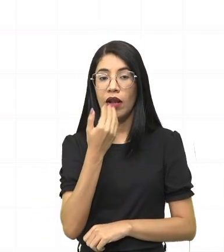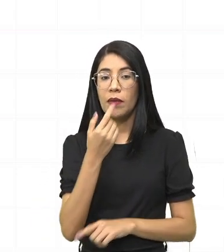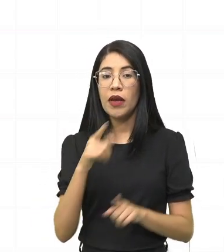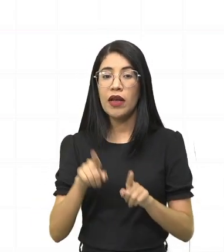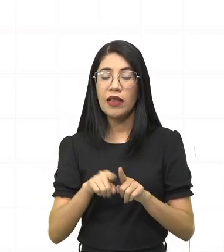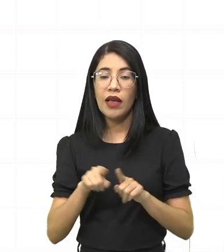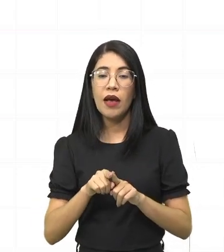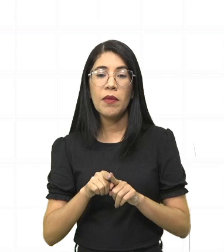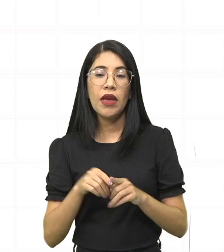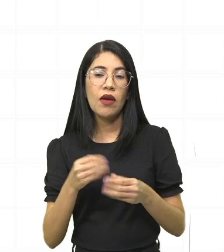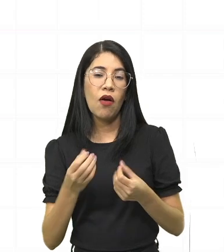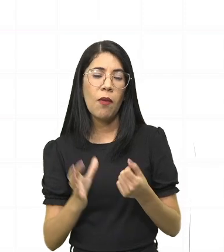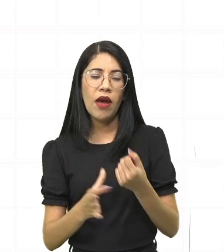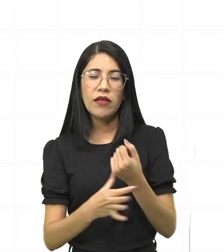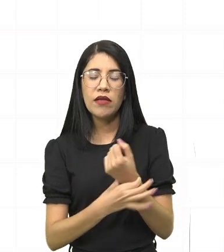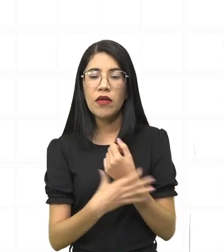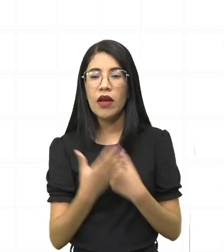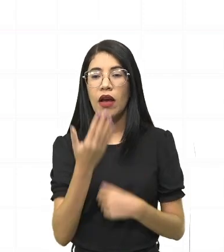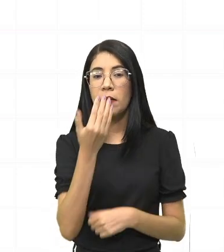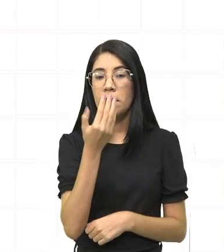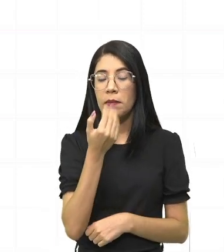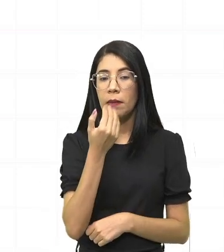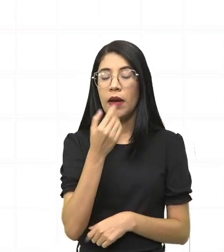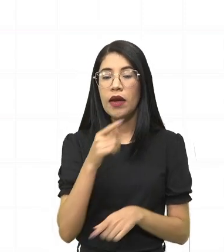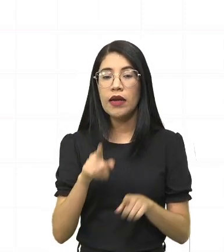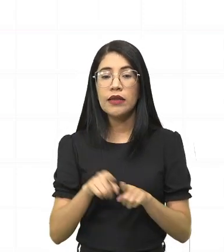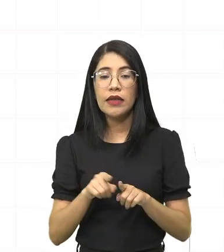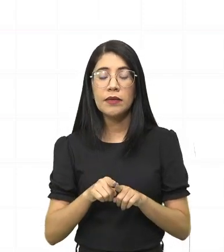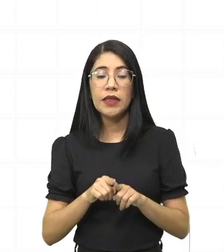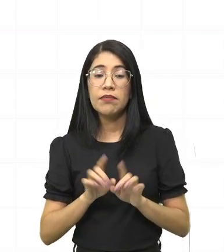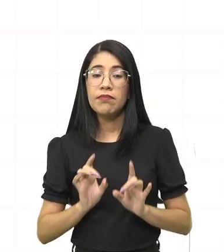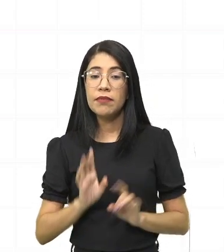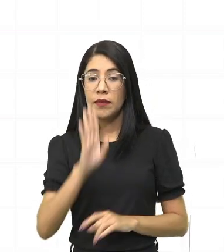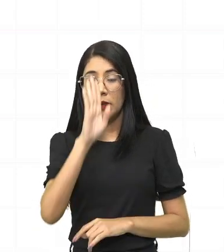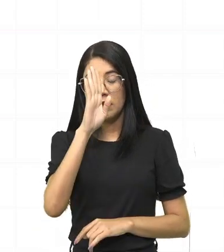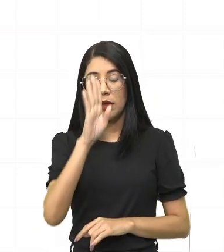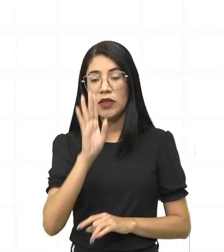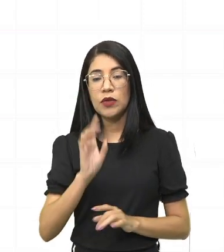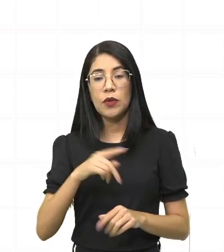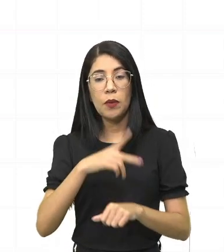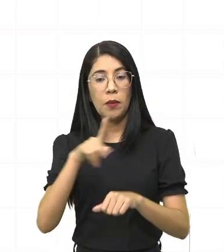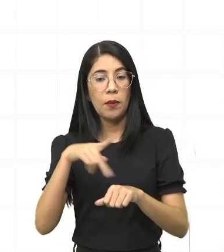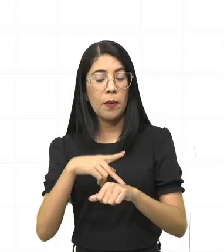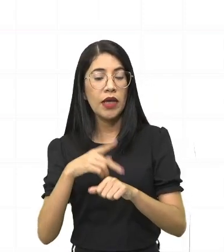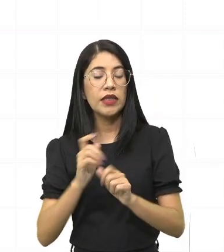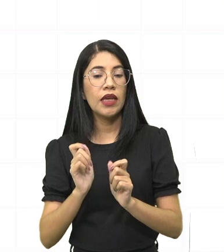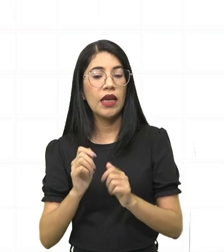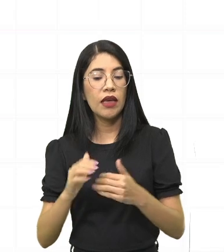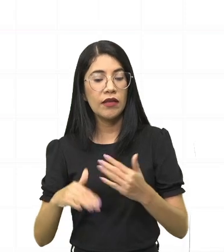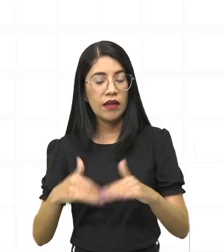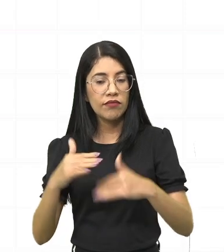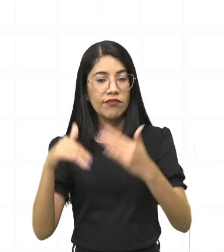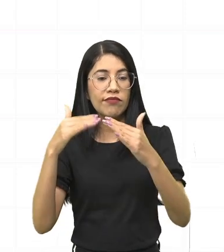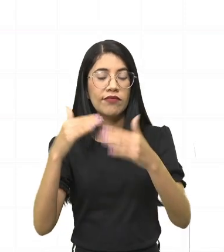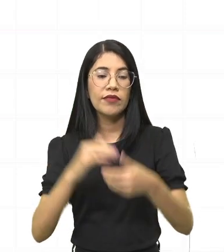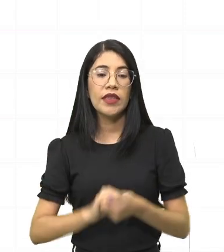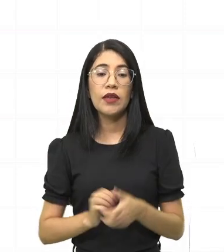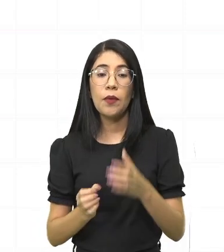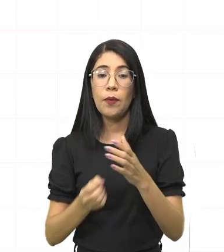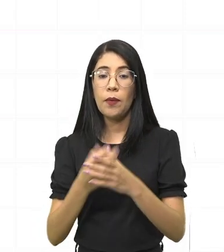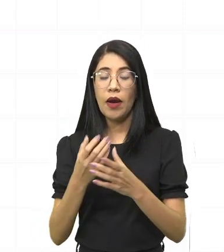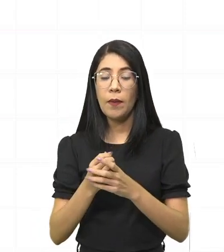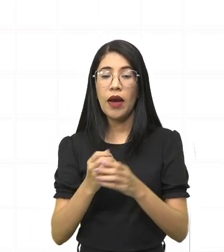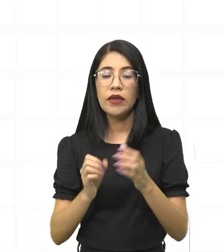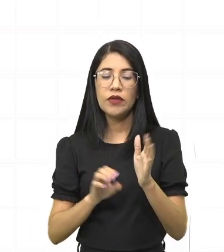a pressão sobre a segurança alimentar, especialmente em países em desenvolvimento. Então, a produção em